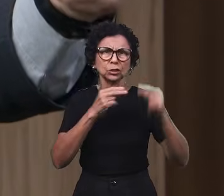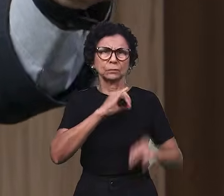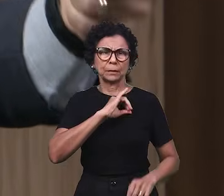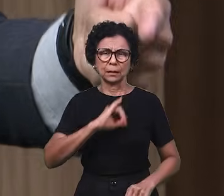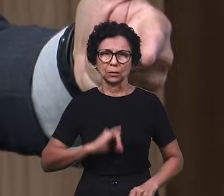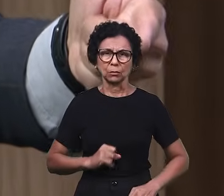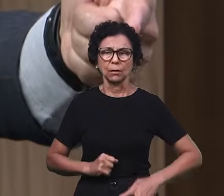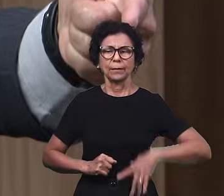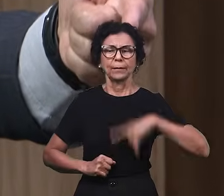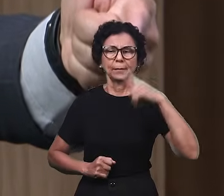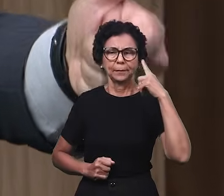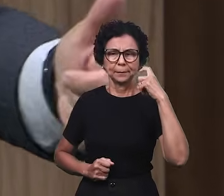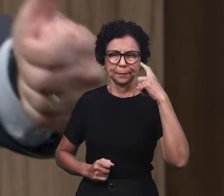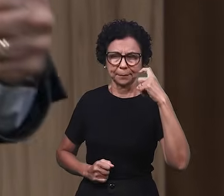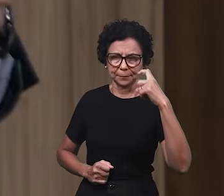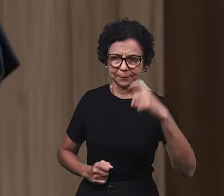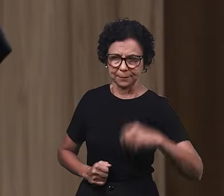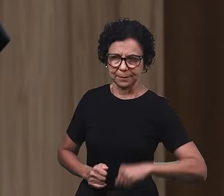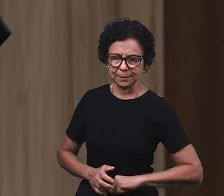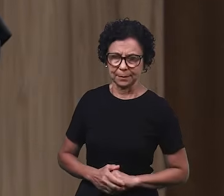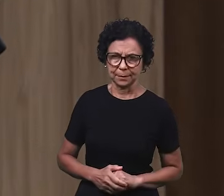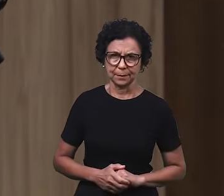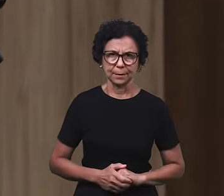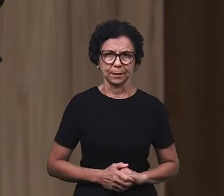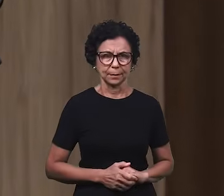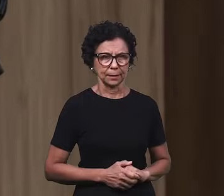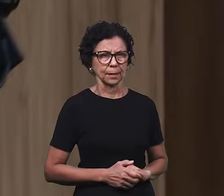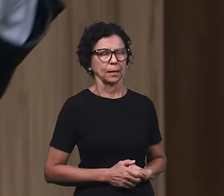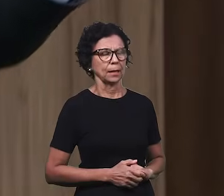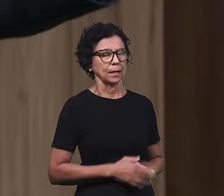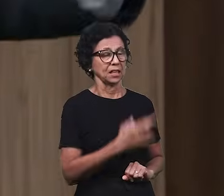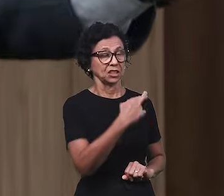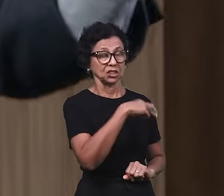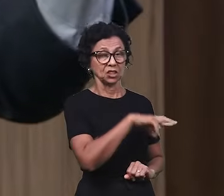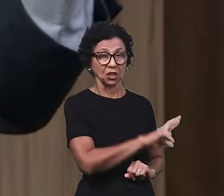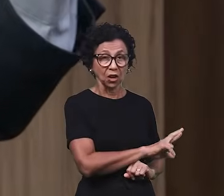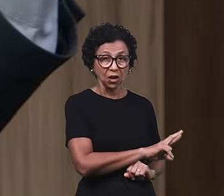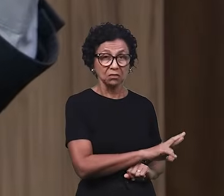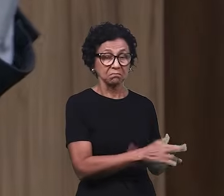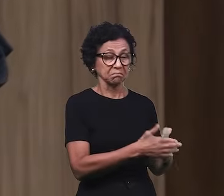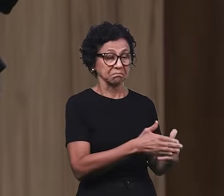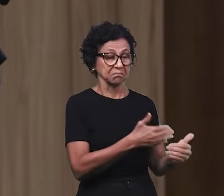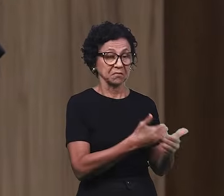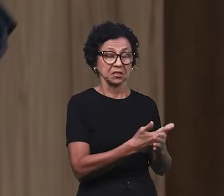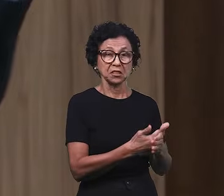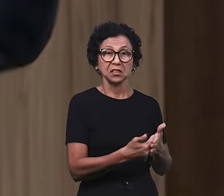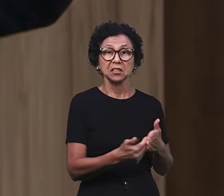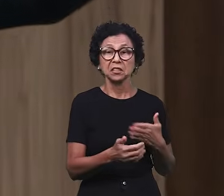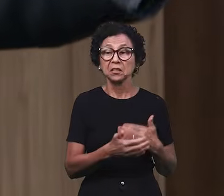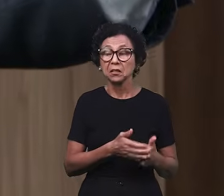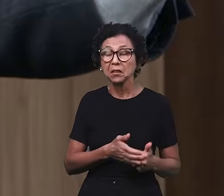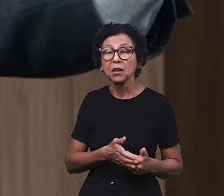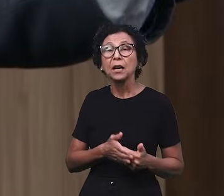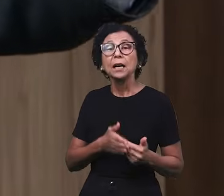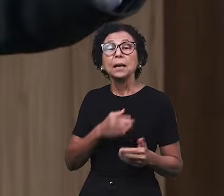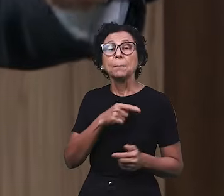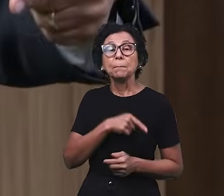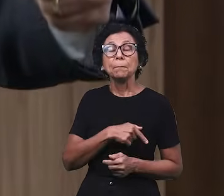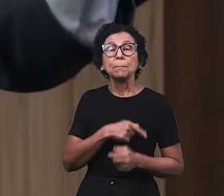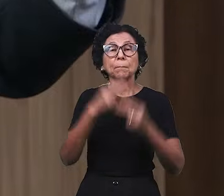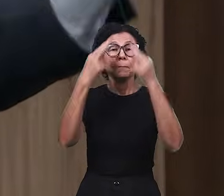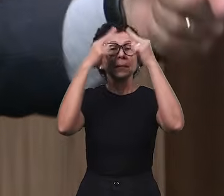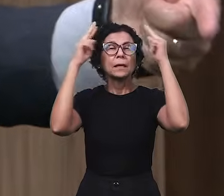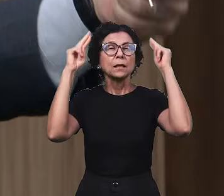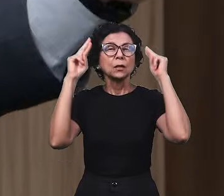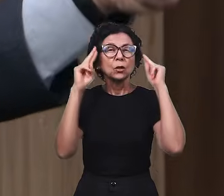não souberam fazer, Herodes soube fazer. É buscar nas Escrituras onde se